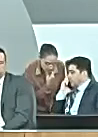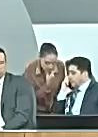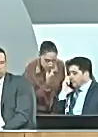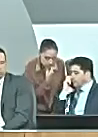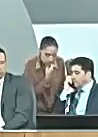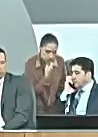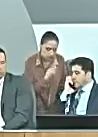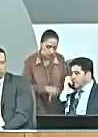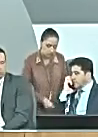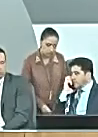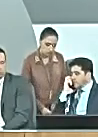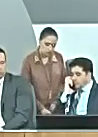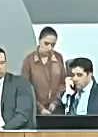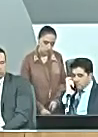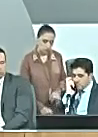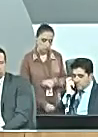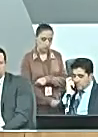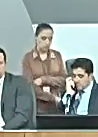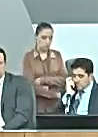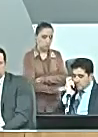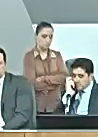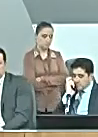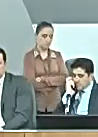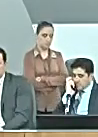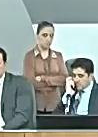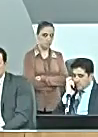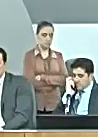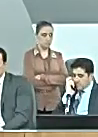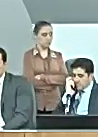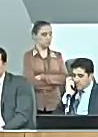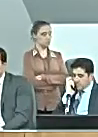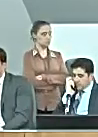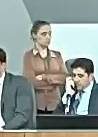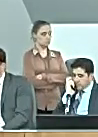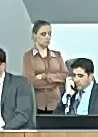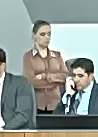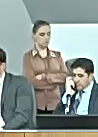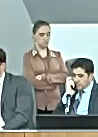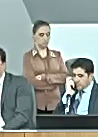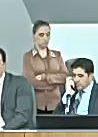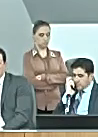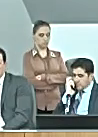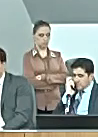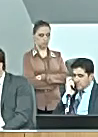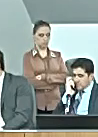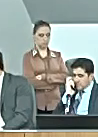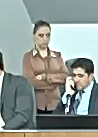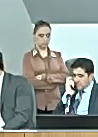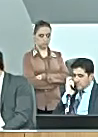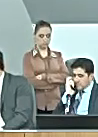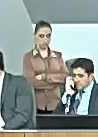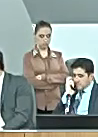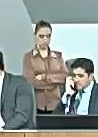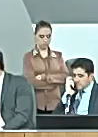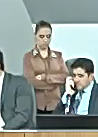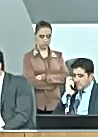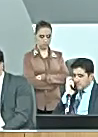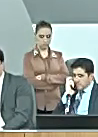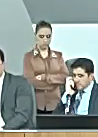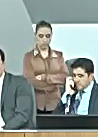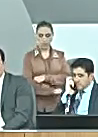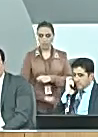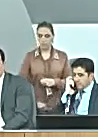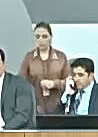é sabe é que são as visitas não sabe o que vai acontecer que a visita trouxe sem contar isso tudo pra nós